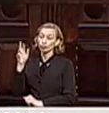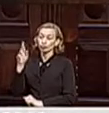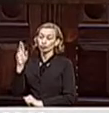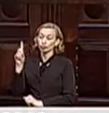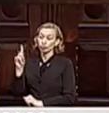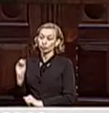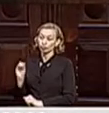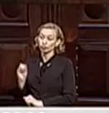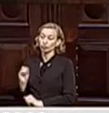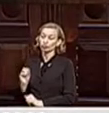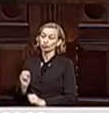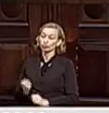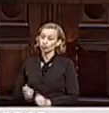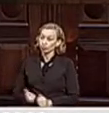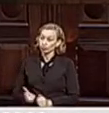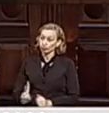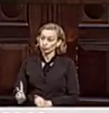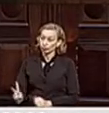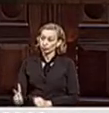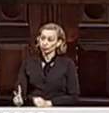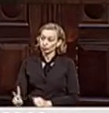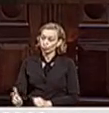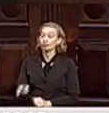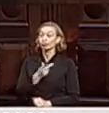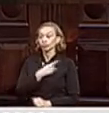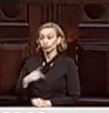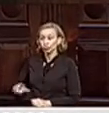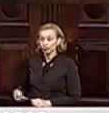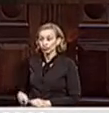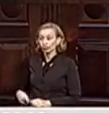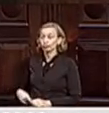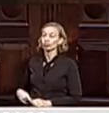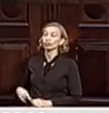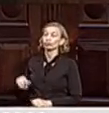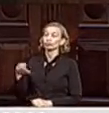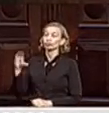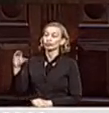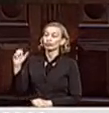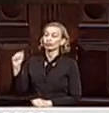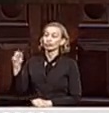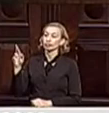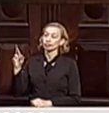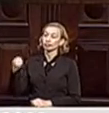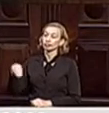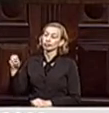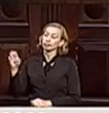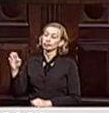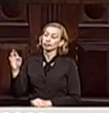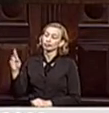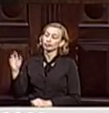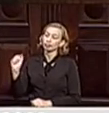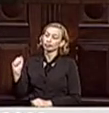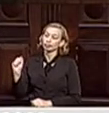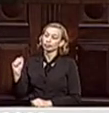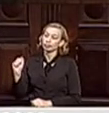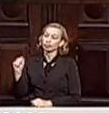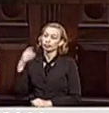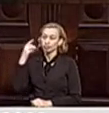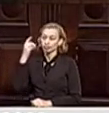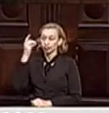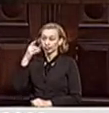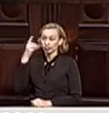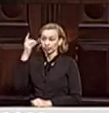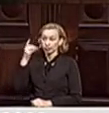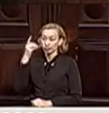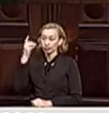permaneceu na presidência da Câmara dos Deputados até o impeachment, até